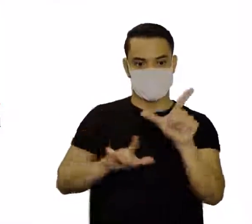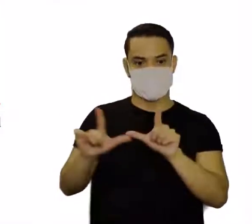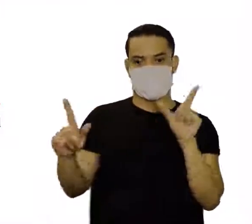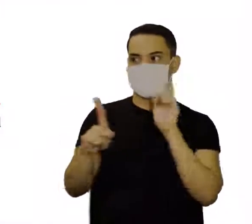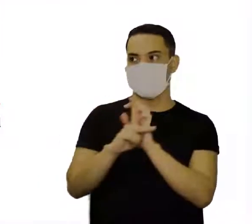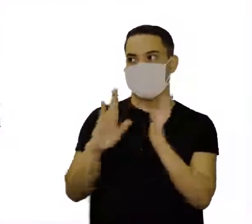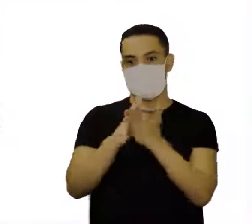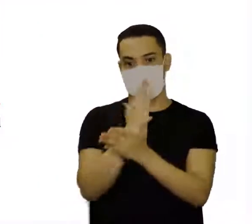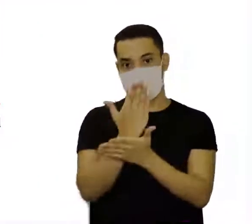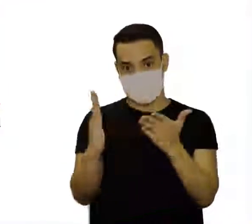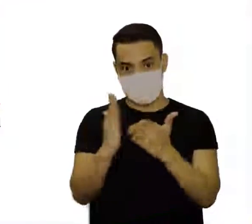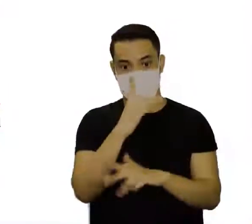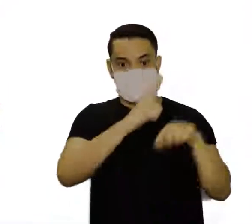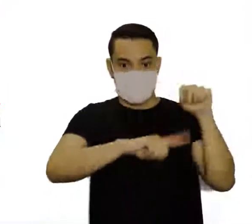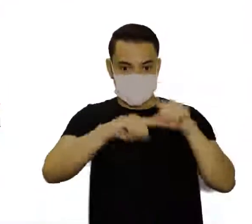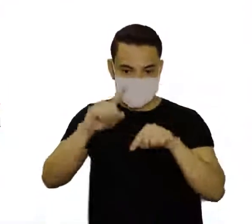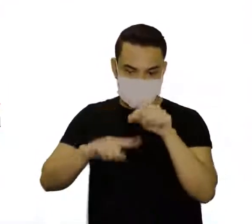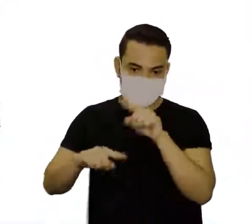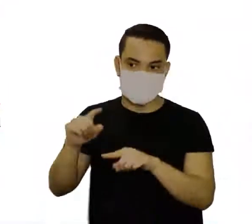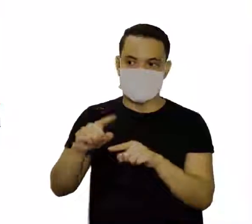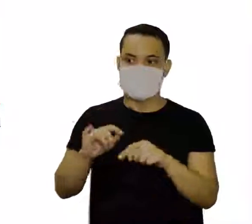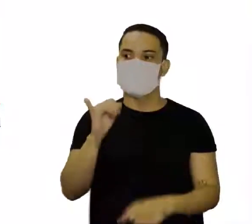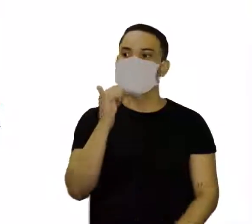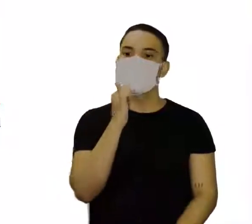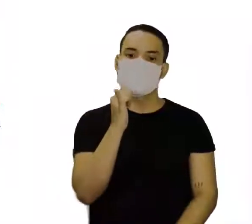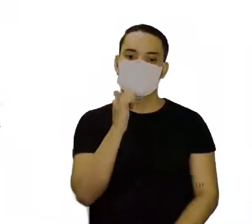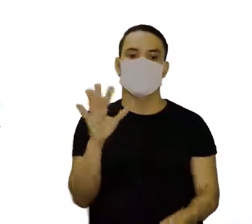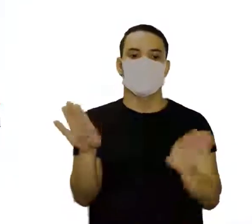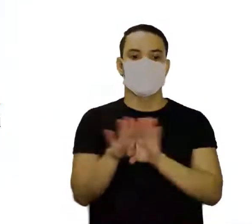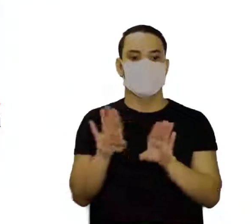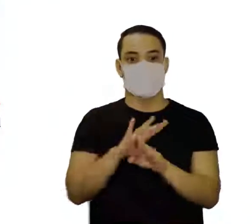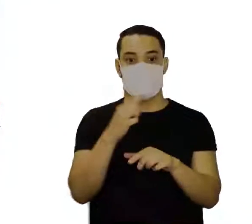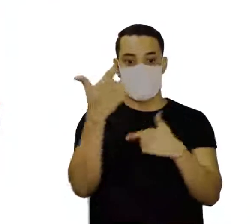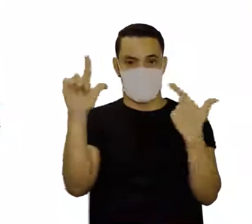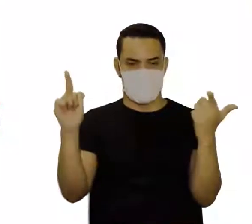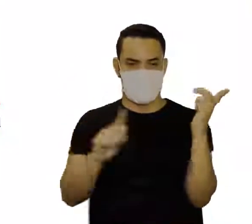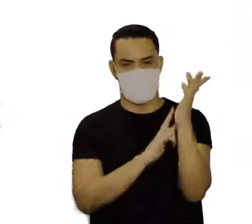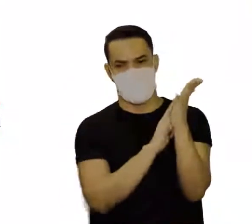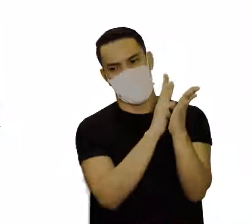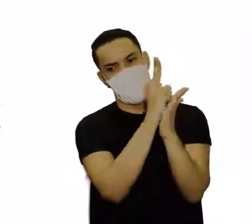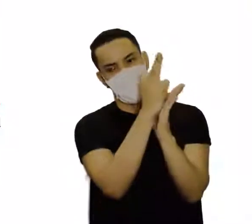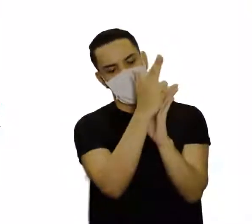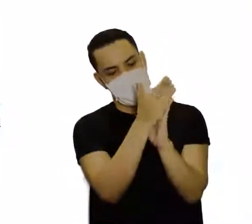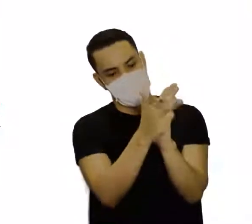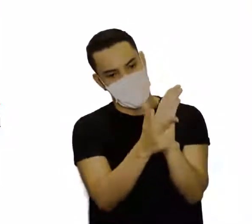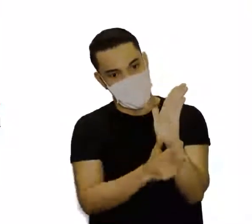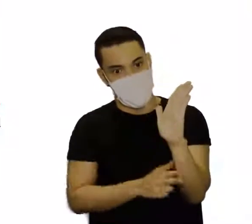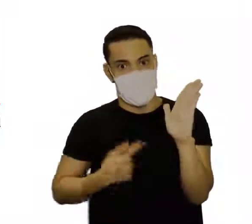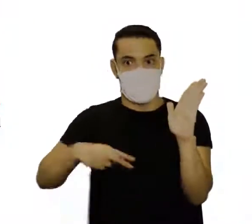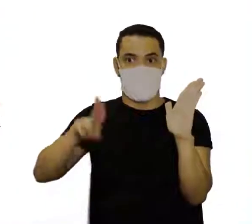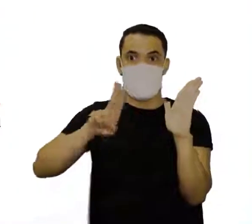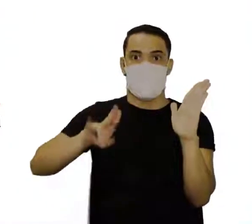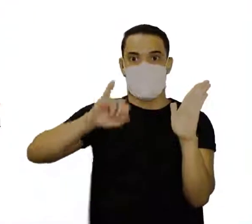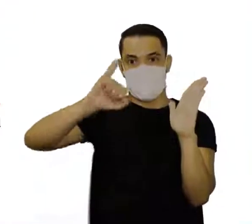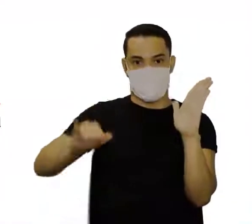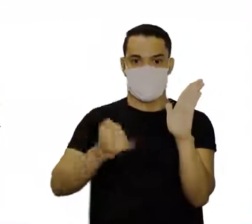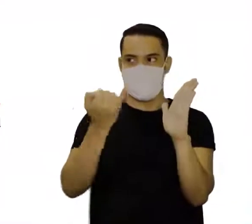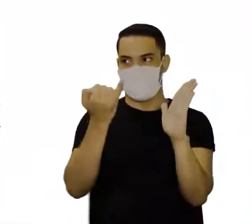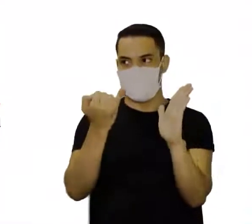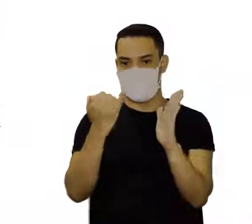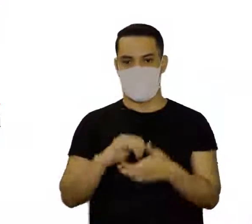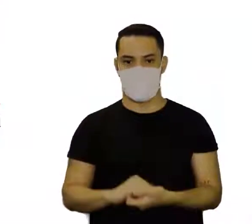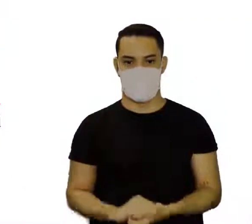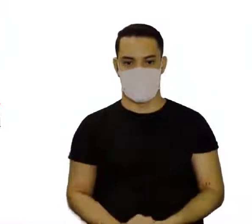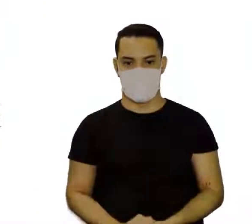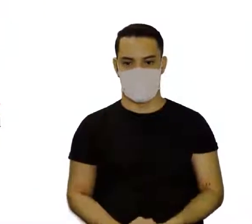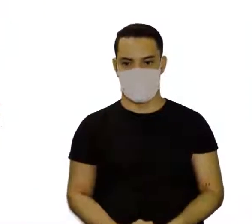certos equipamentos, no caso, né, circuitos e outras infinidades de utilização.